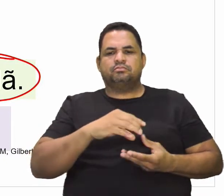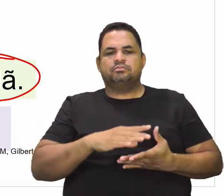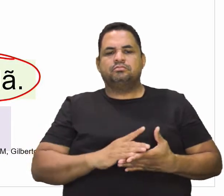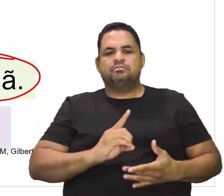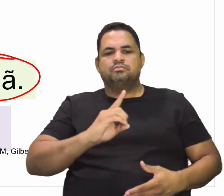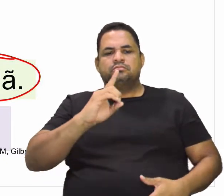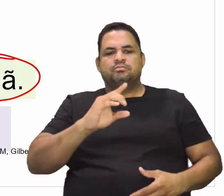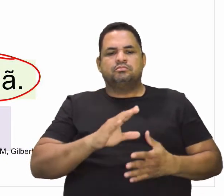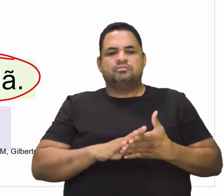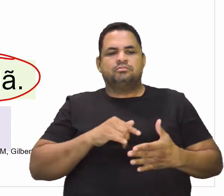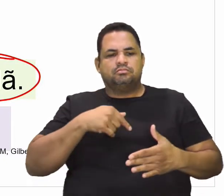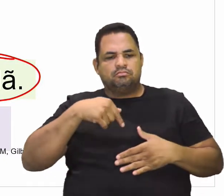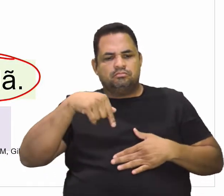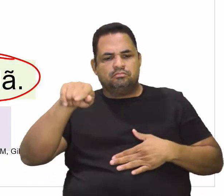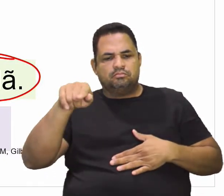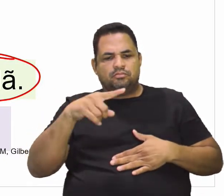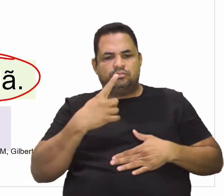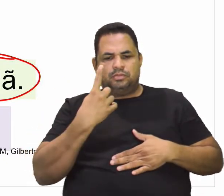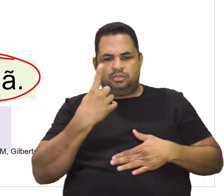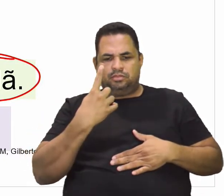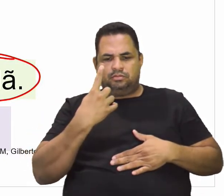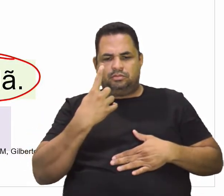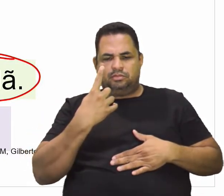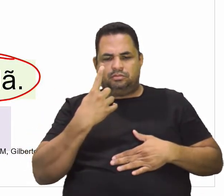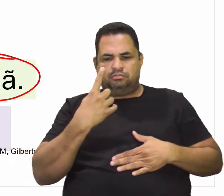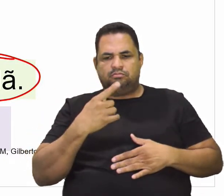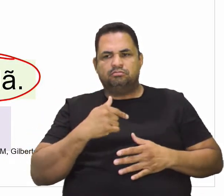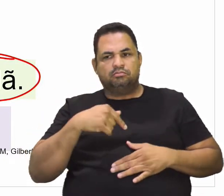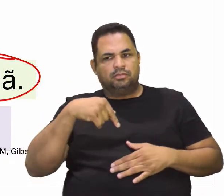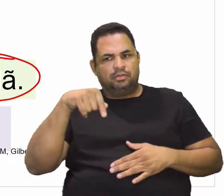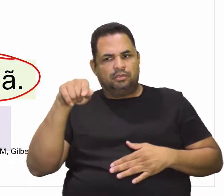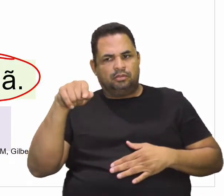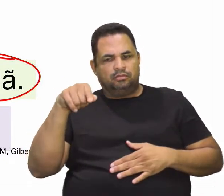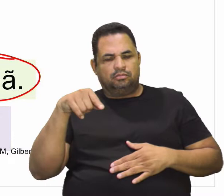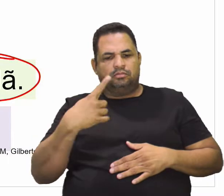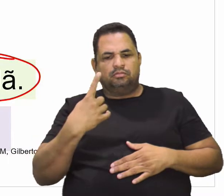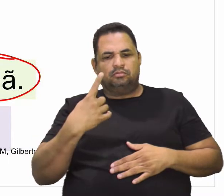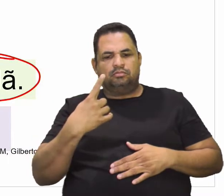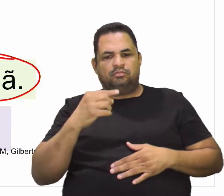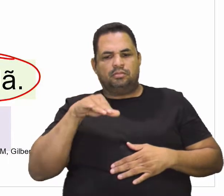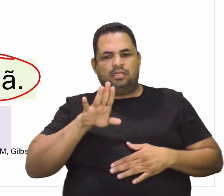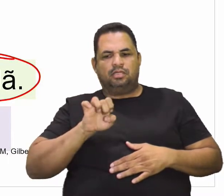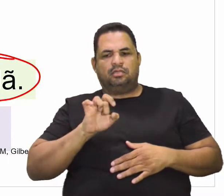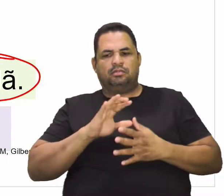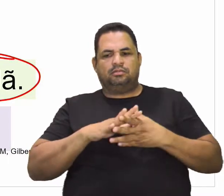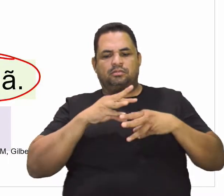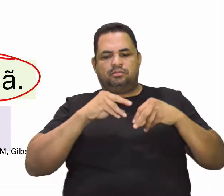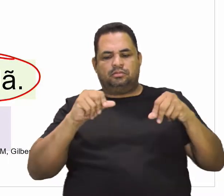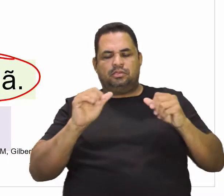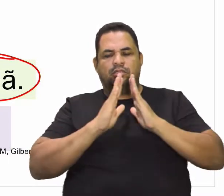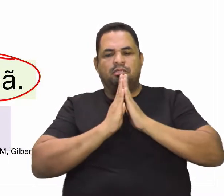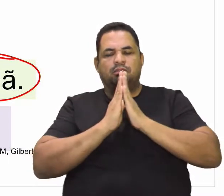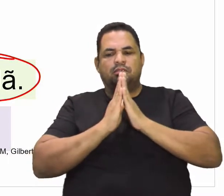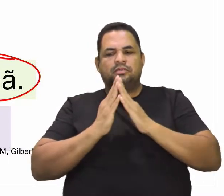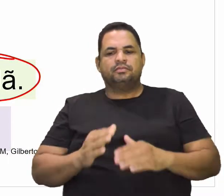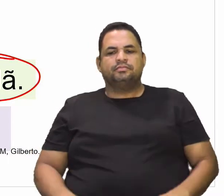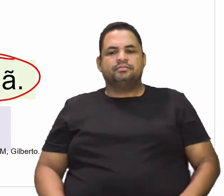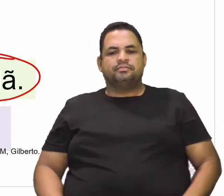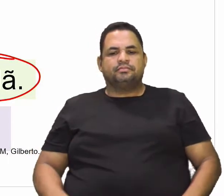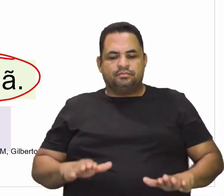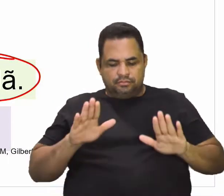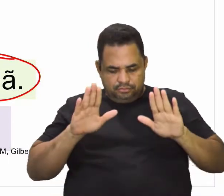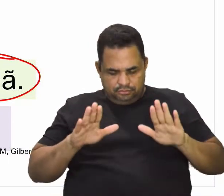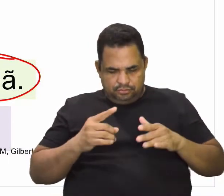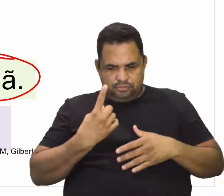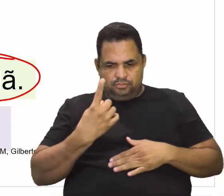Ir uma vez a Meca. Lembra da pedra da Caaba? A Meca como terra sagrada. O Islã ele tem que ir pelo